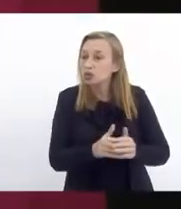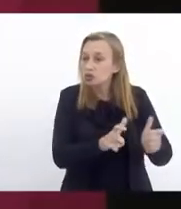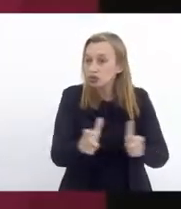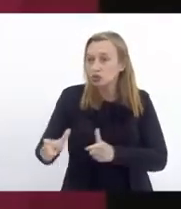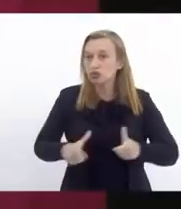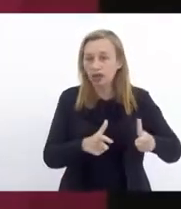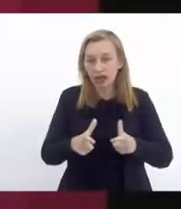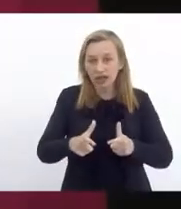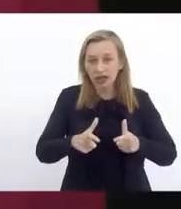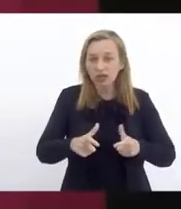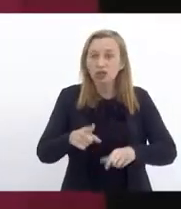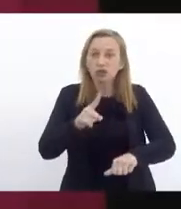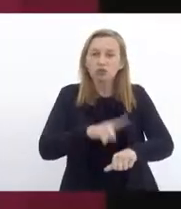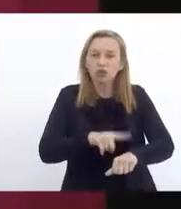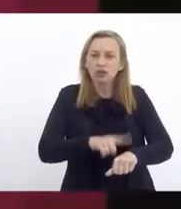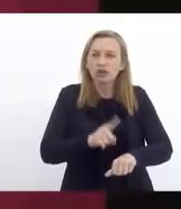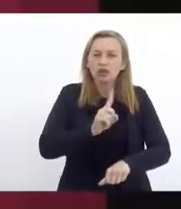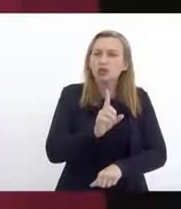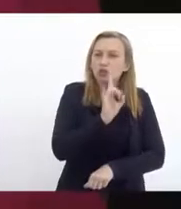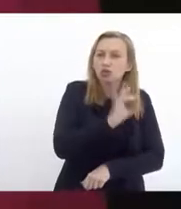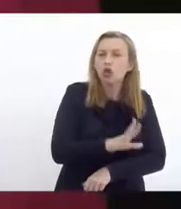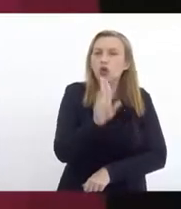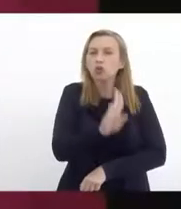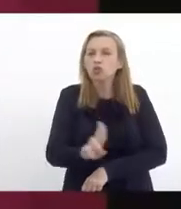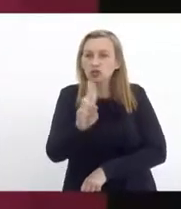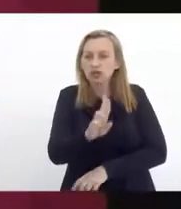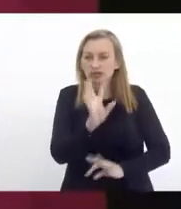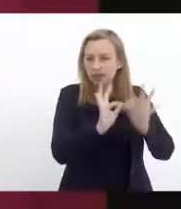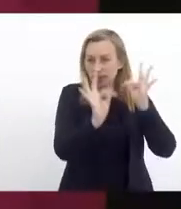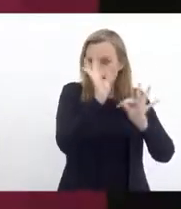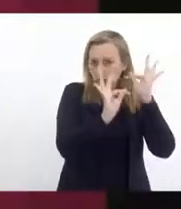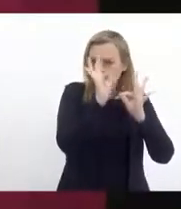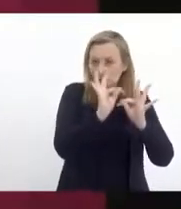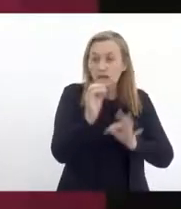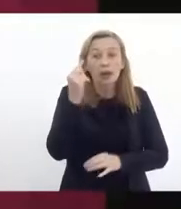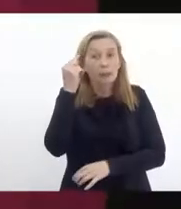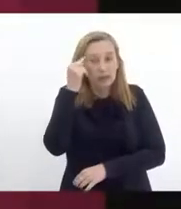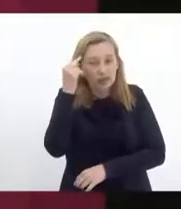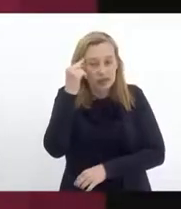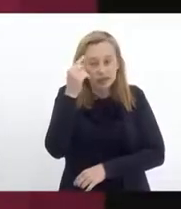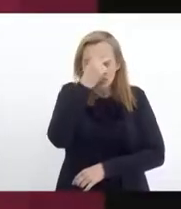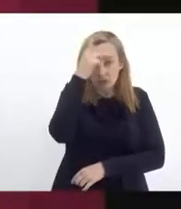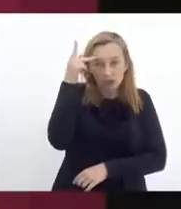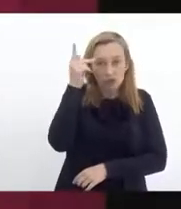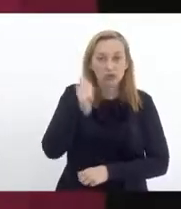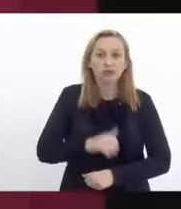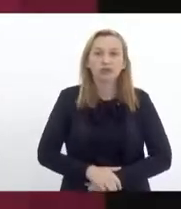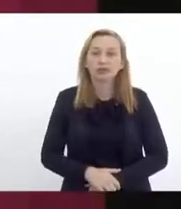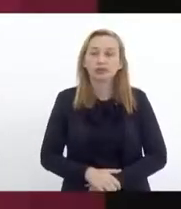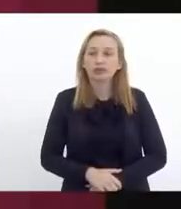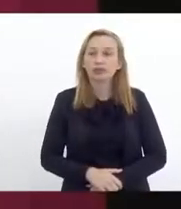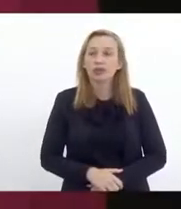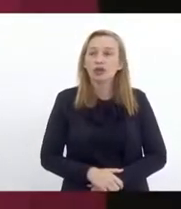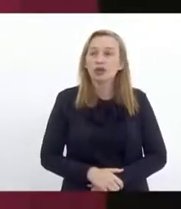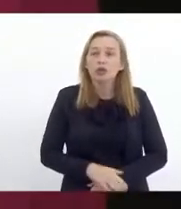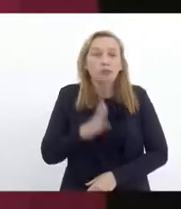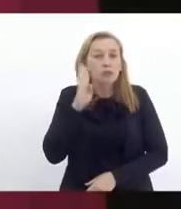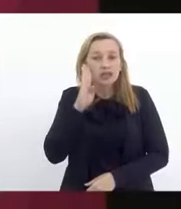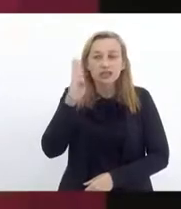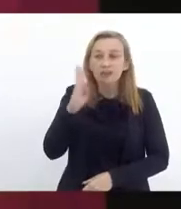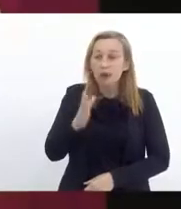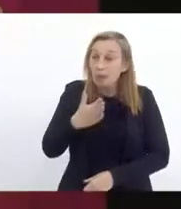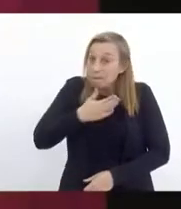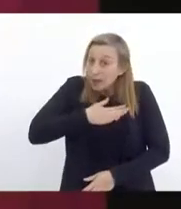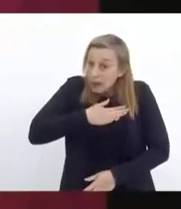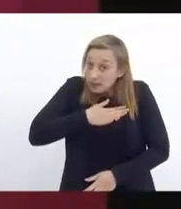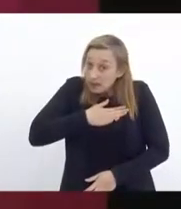momento que nós não só usamos a tecnologia, pensamos nas pessoas. O maior fundamental, para mim,